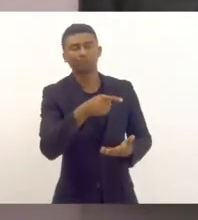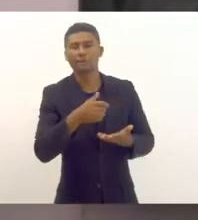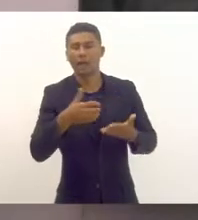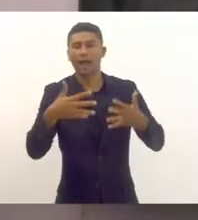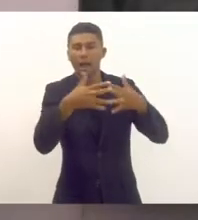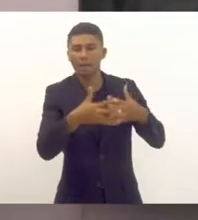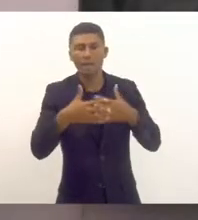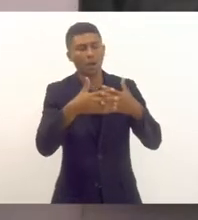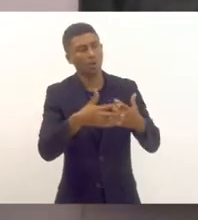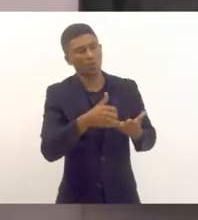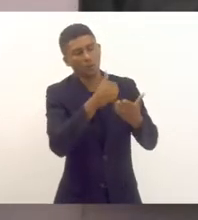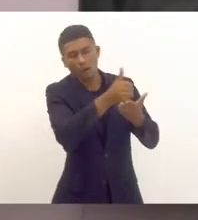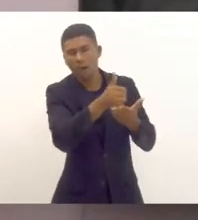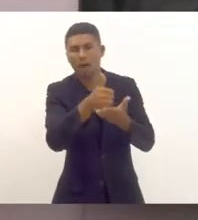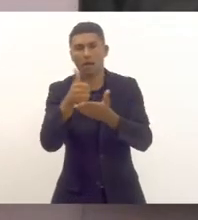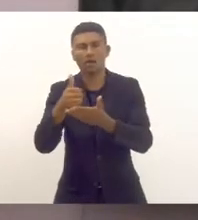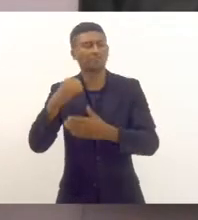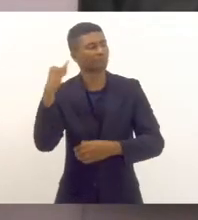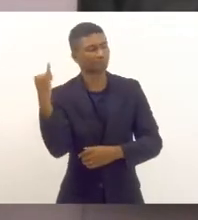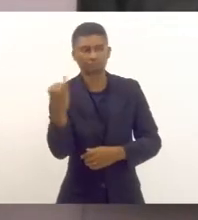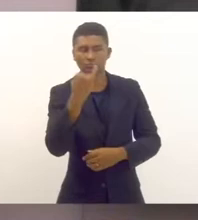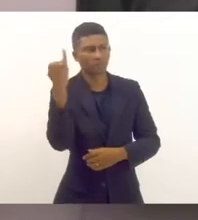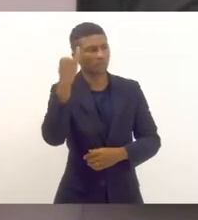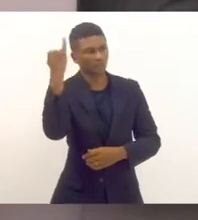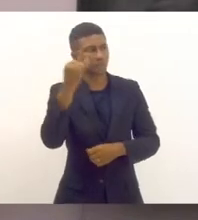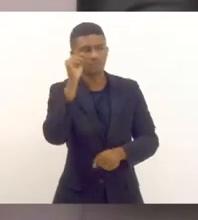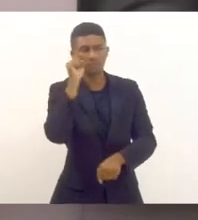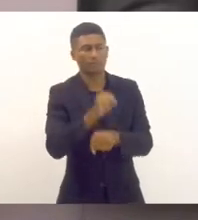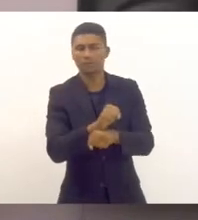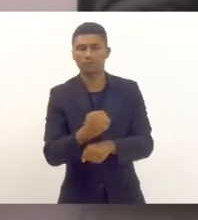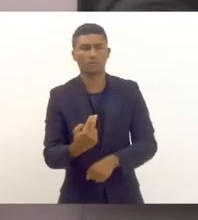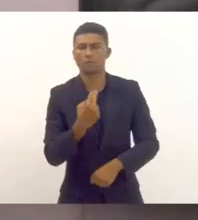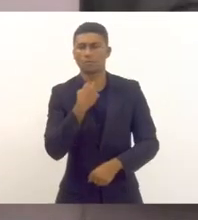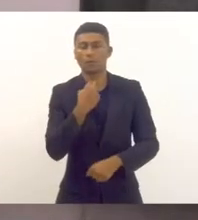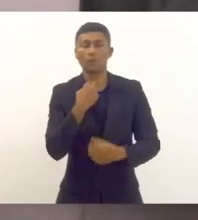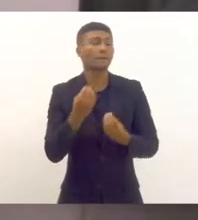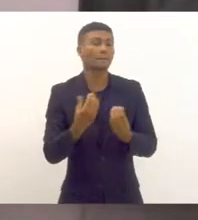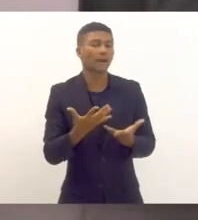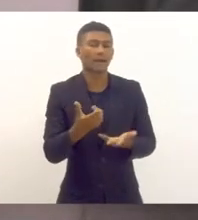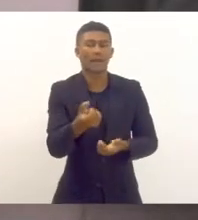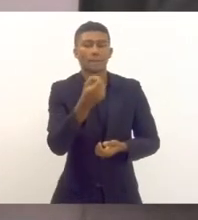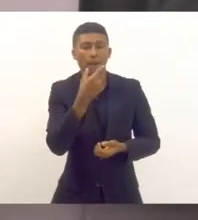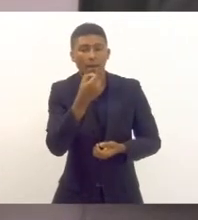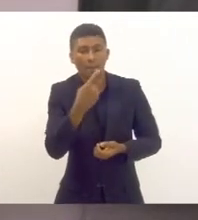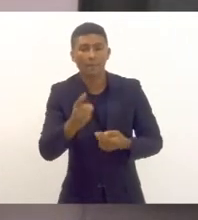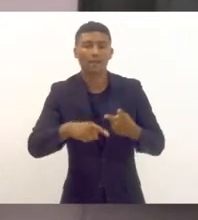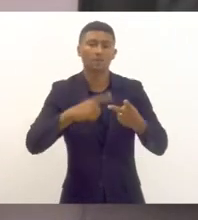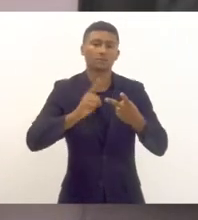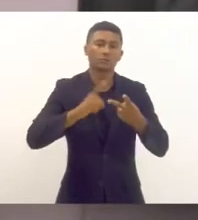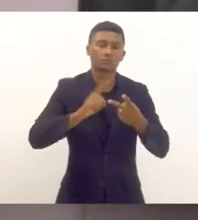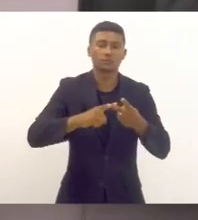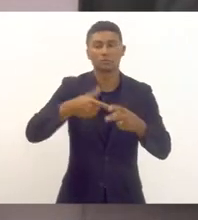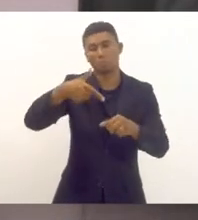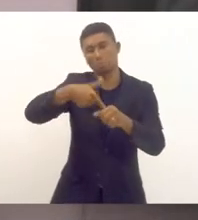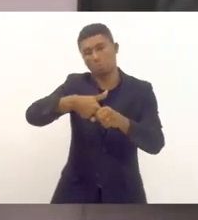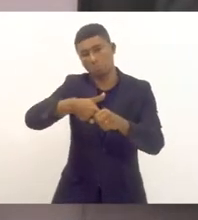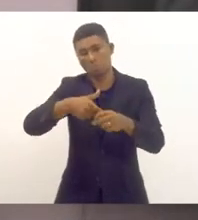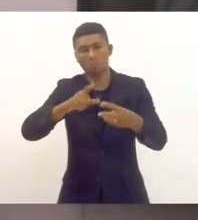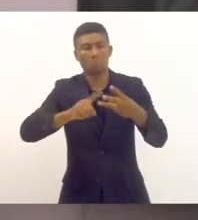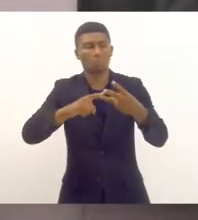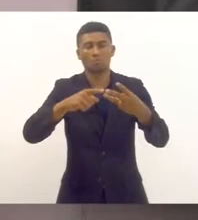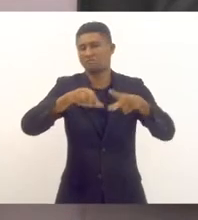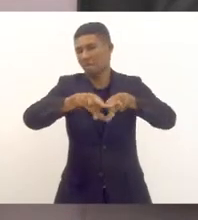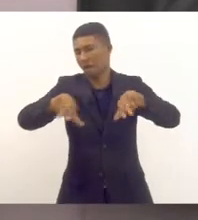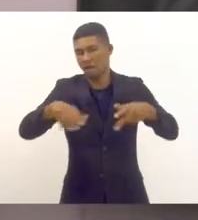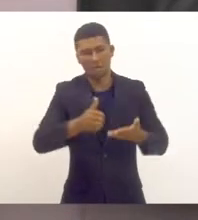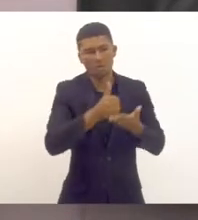né, que não poderia deixar de circular seus veículos para circular remédios, abastecimento da cidade, das casas, etc.